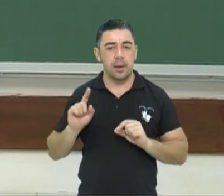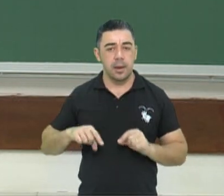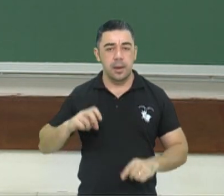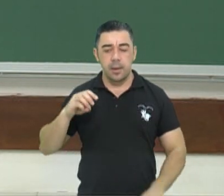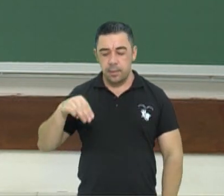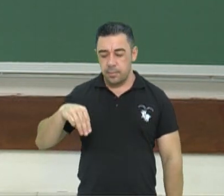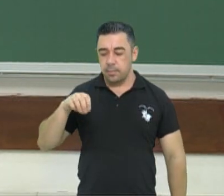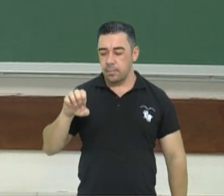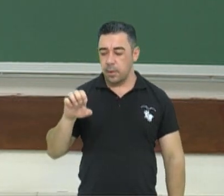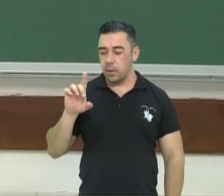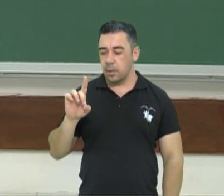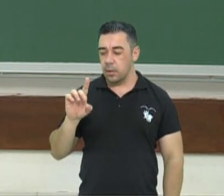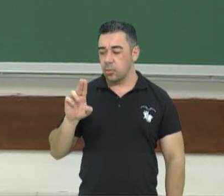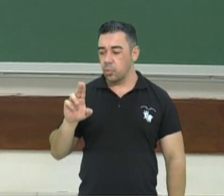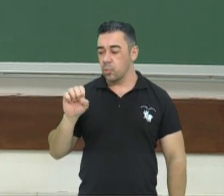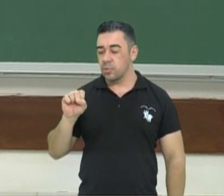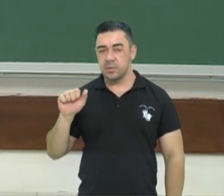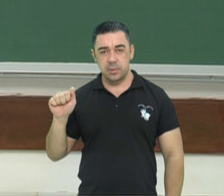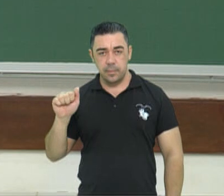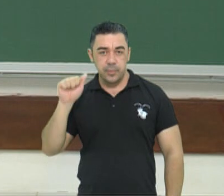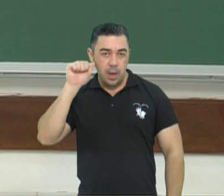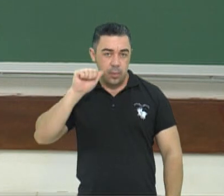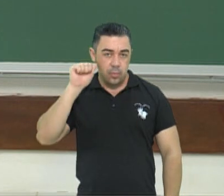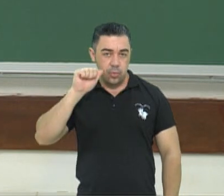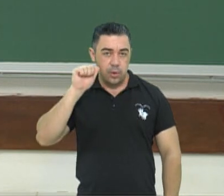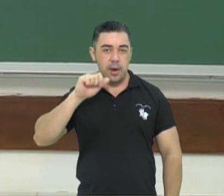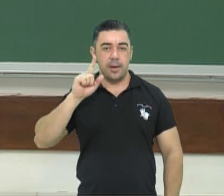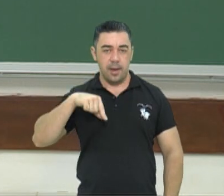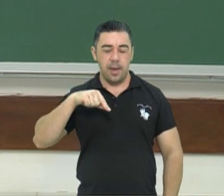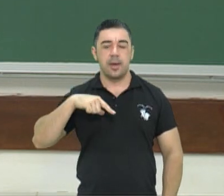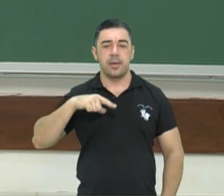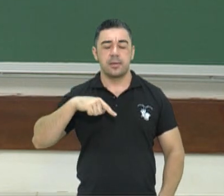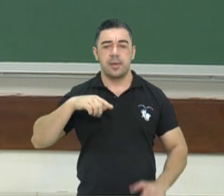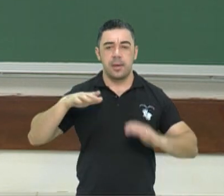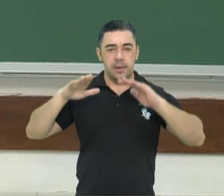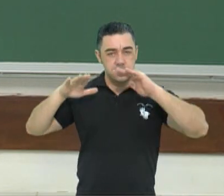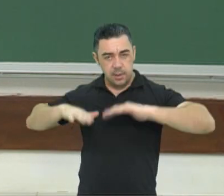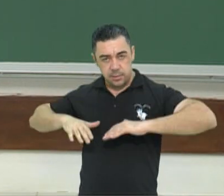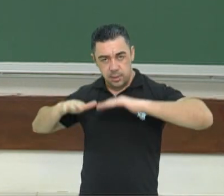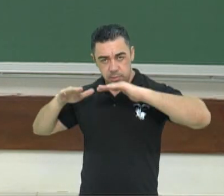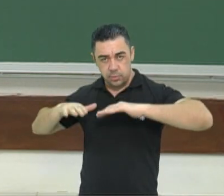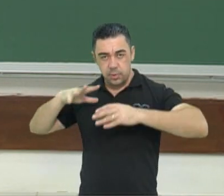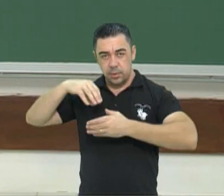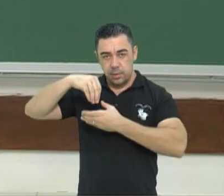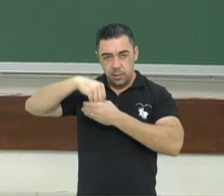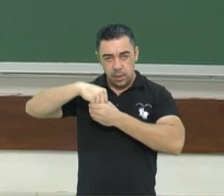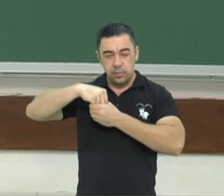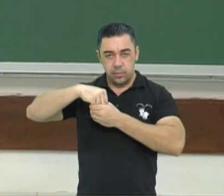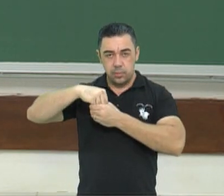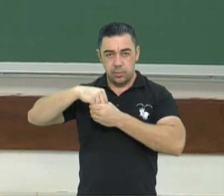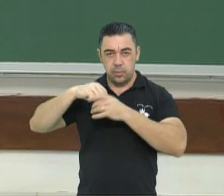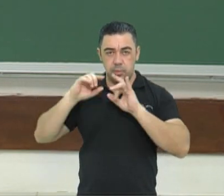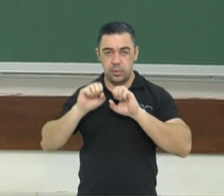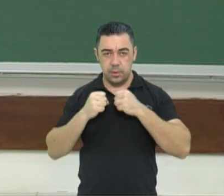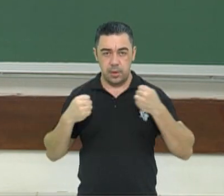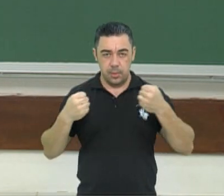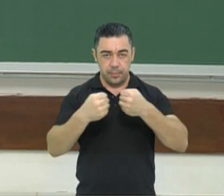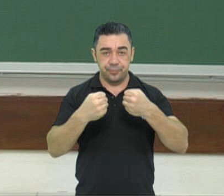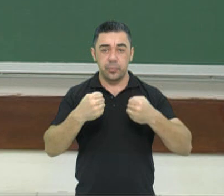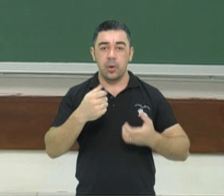Medusa. Medusa, por exemplo, era uma sacerdotisa do templo de Atena, Poseidon tinha interesse nela,